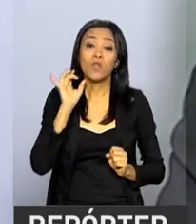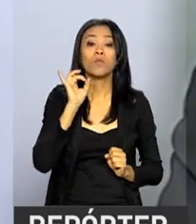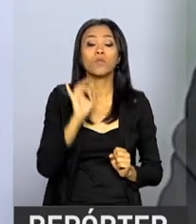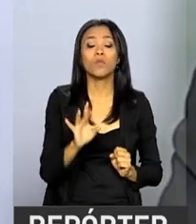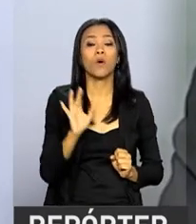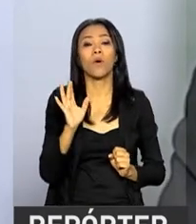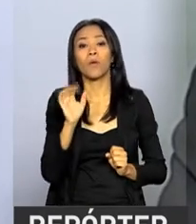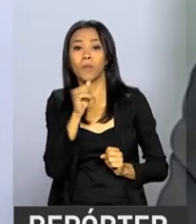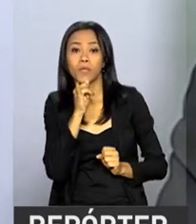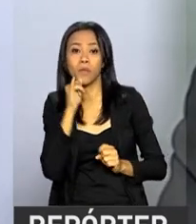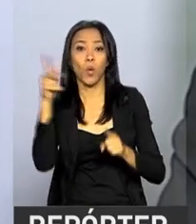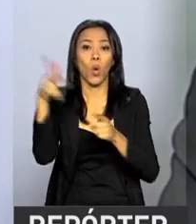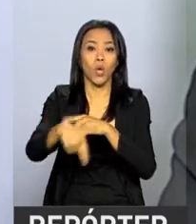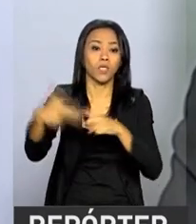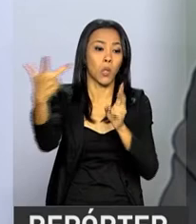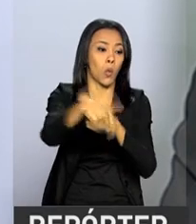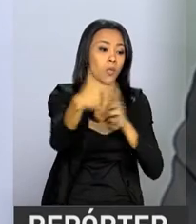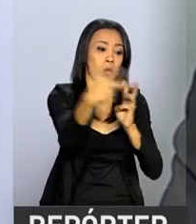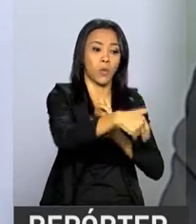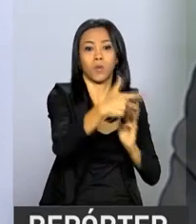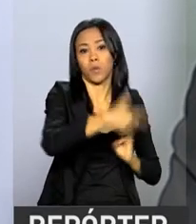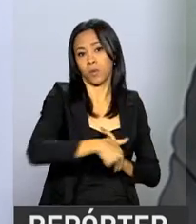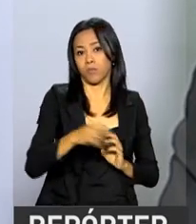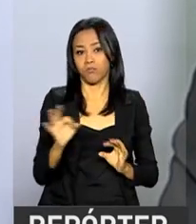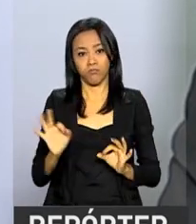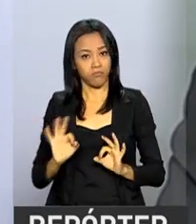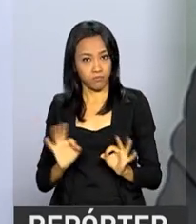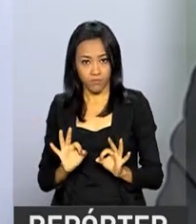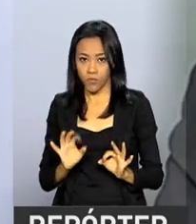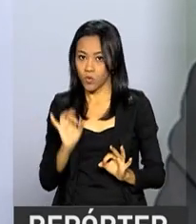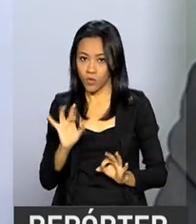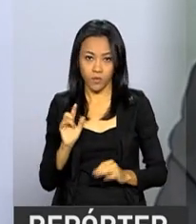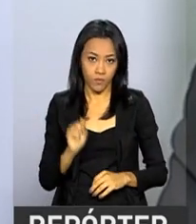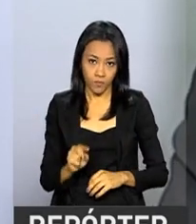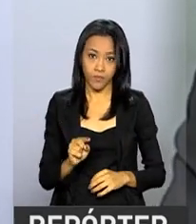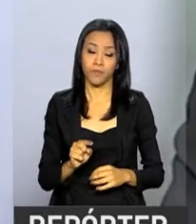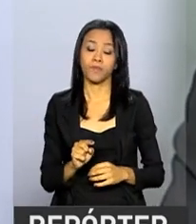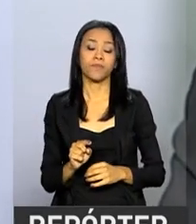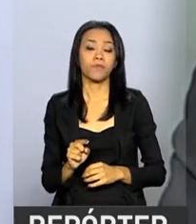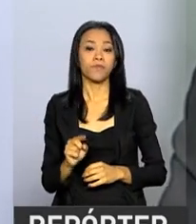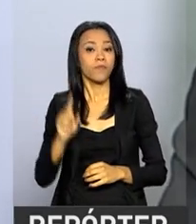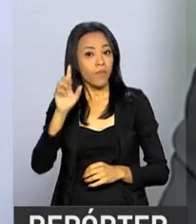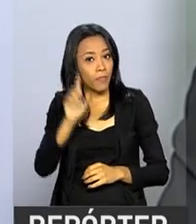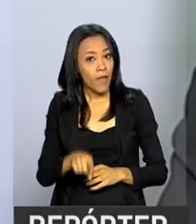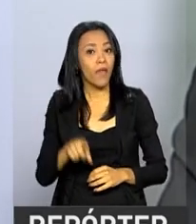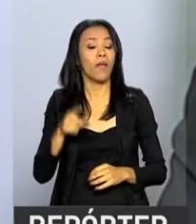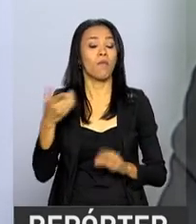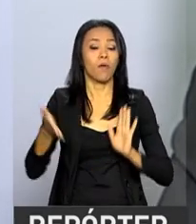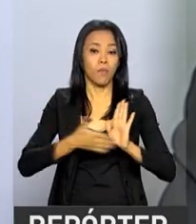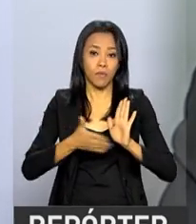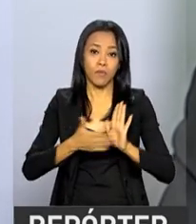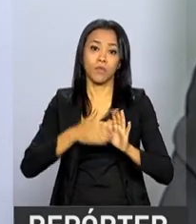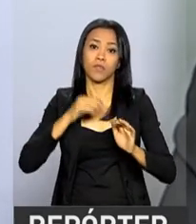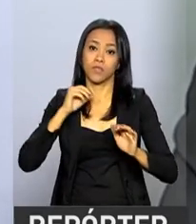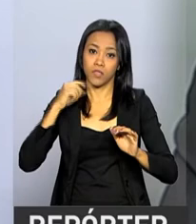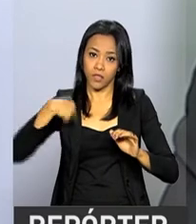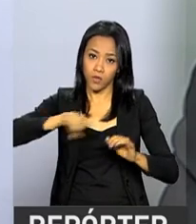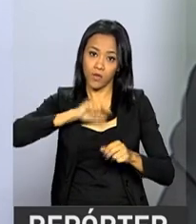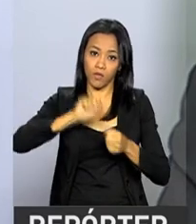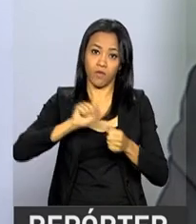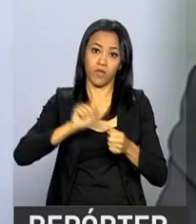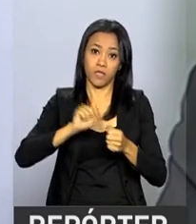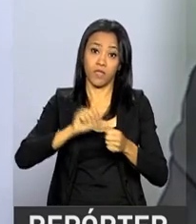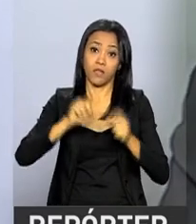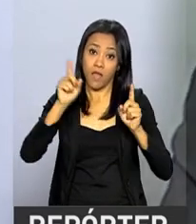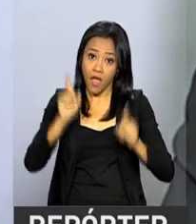um processo de cortes de despesas. Isso é, em grande medida, o resultado da